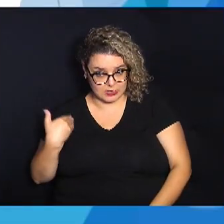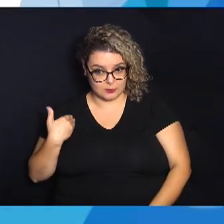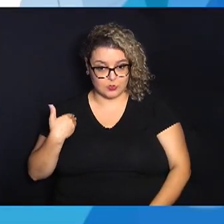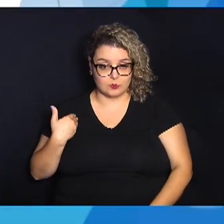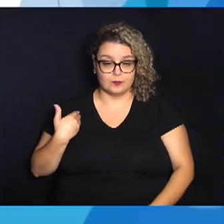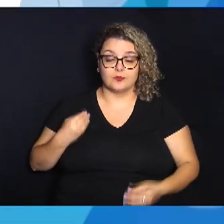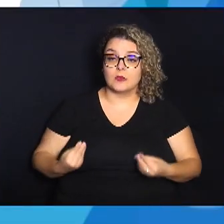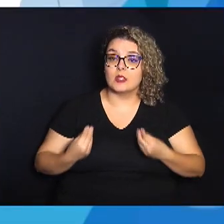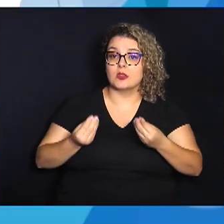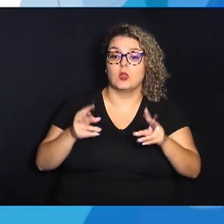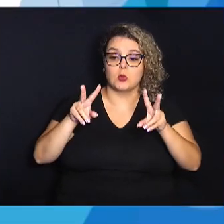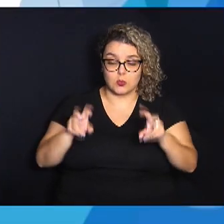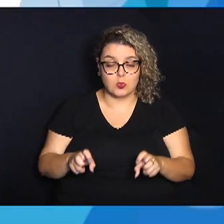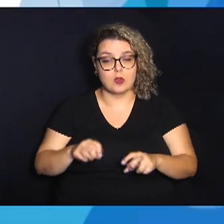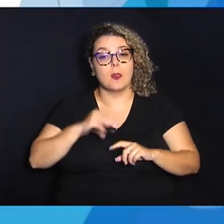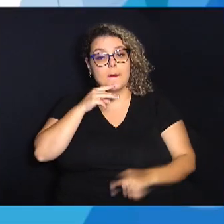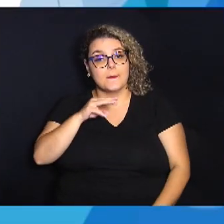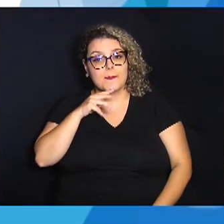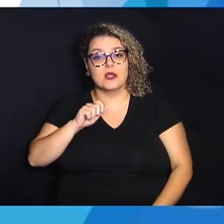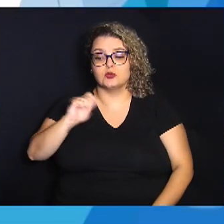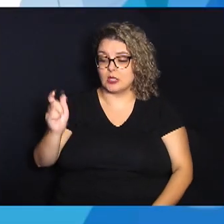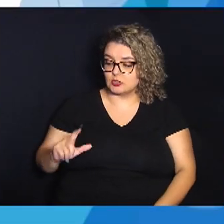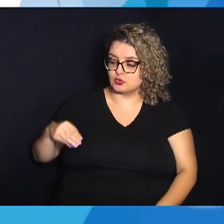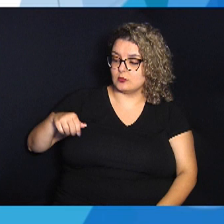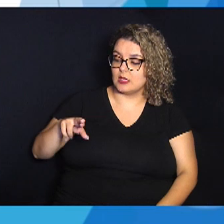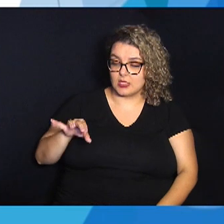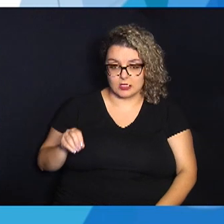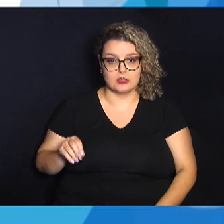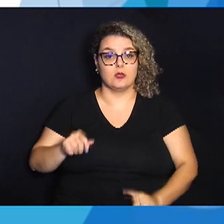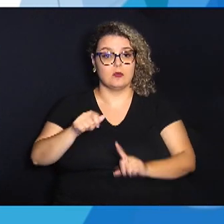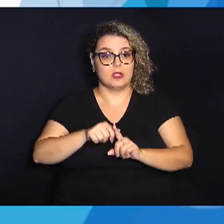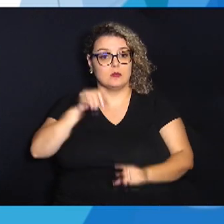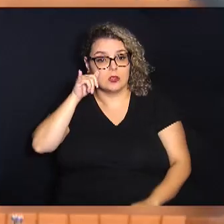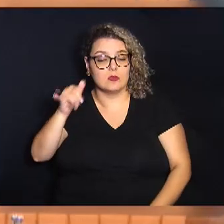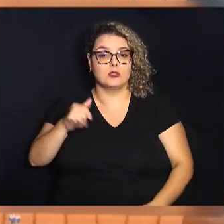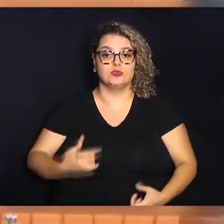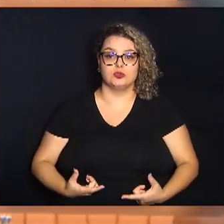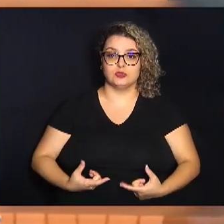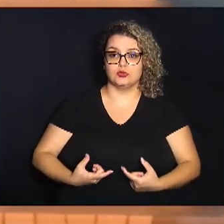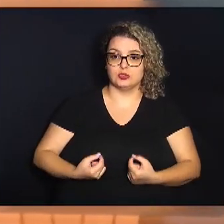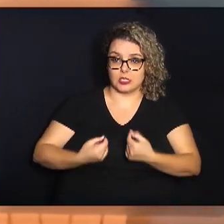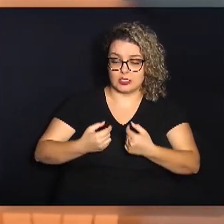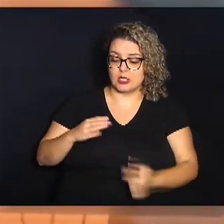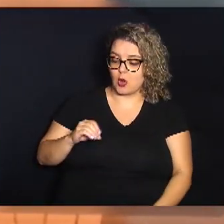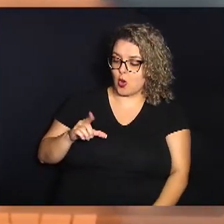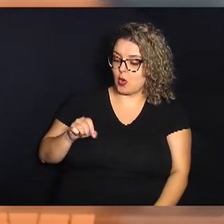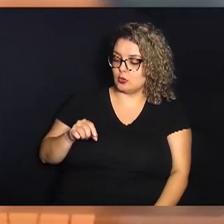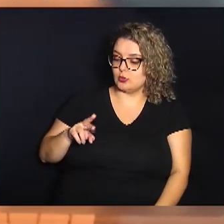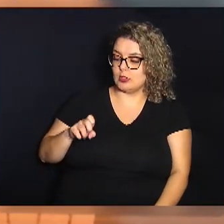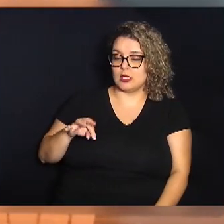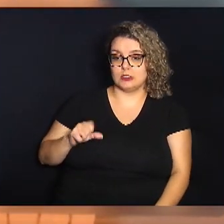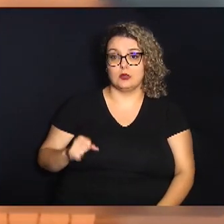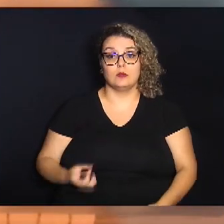que trouxe o tema Março Azul Marinho, mês dedicado à prevenção de câncer coloretal. Informações de extrema